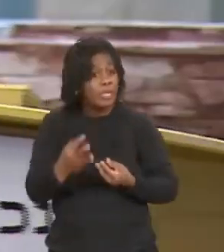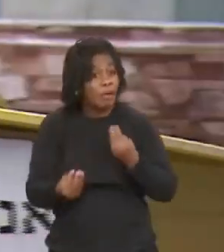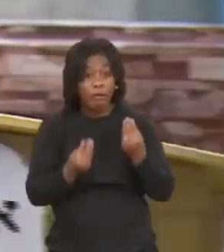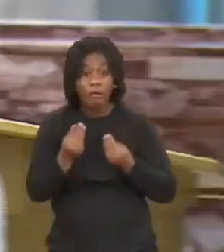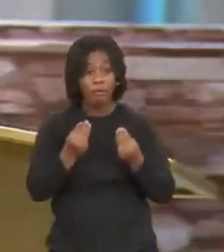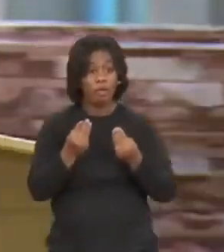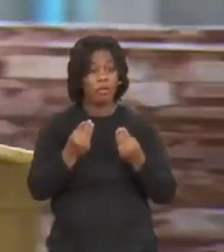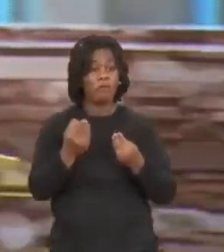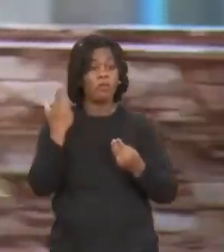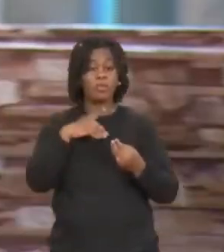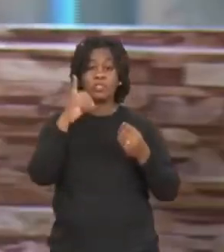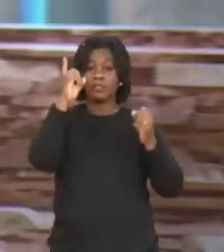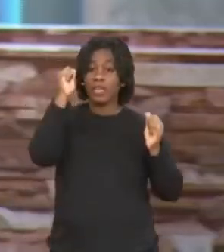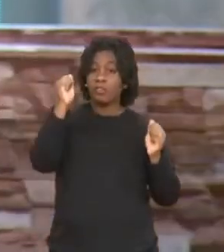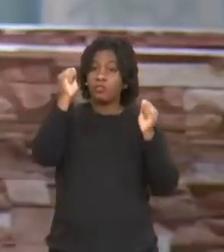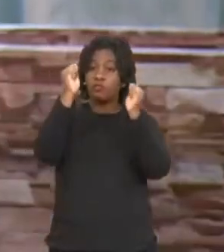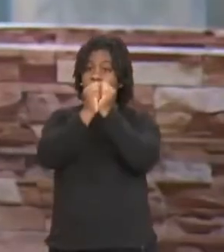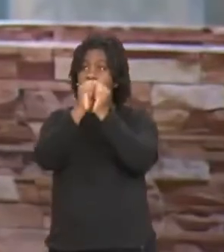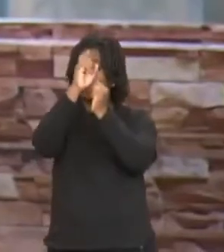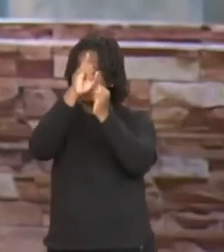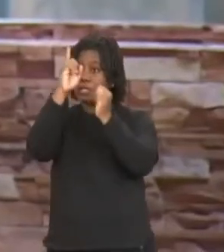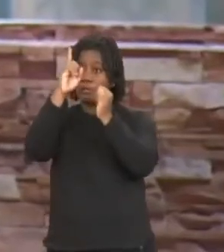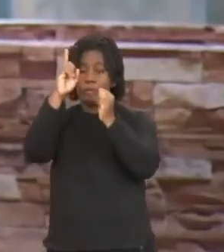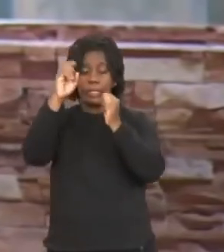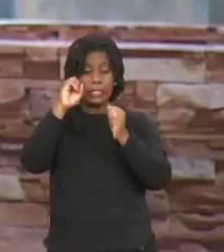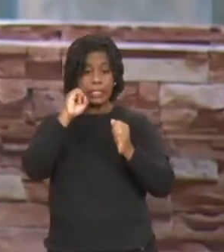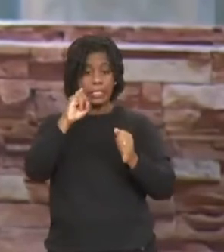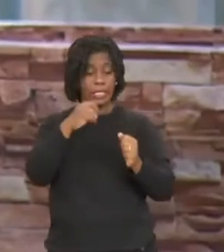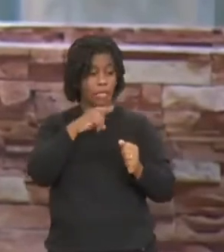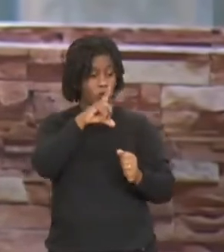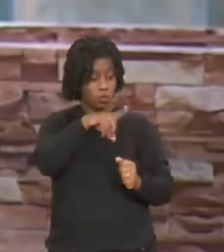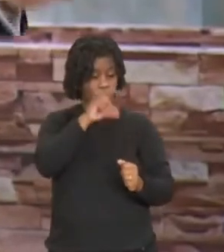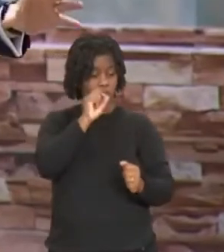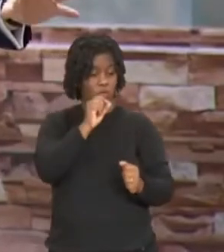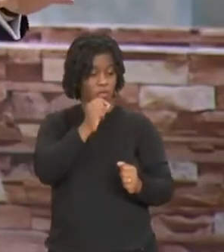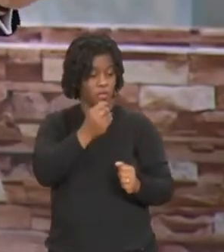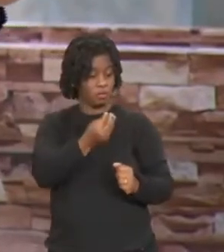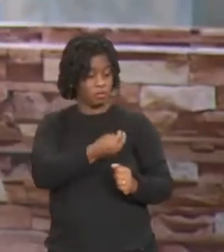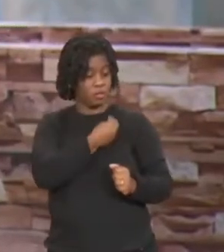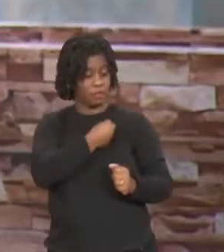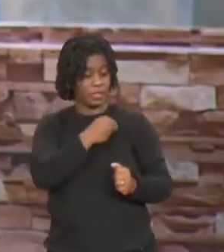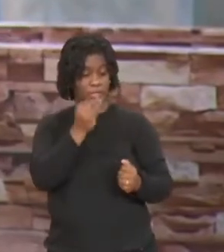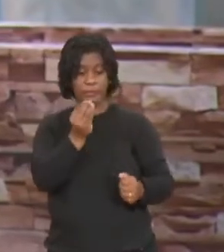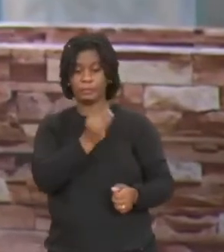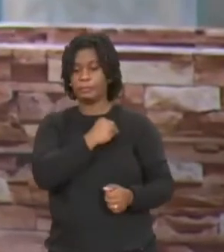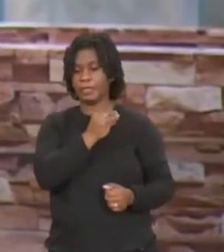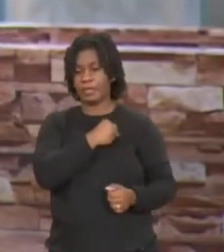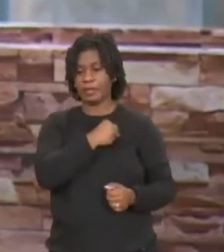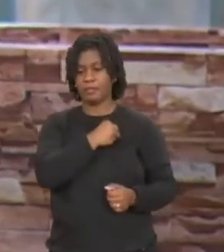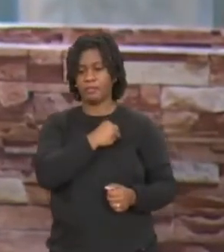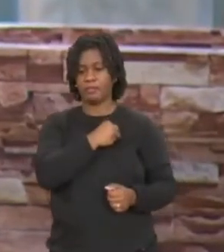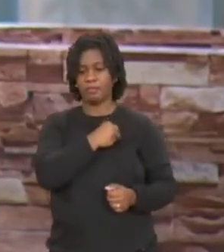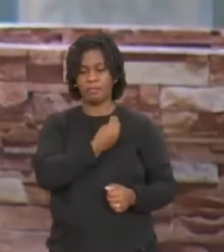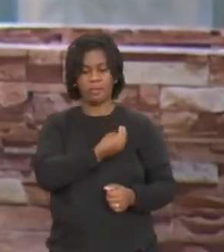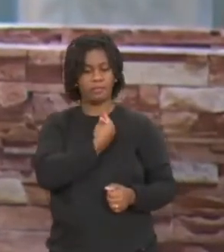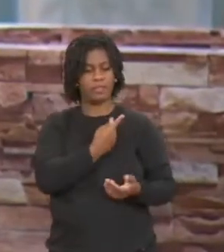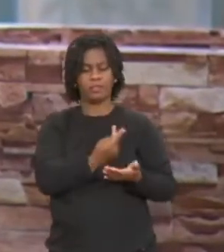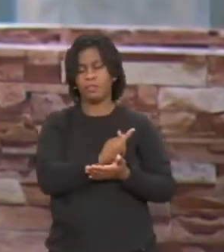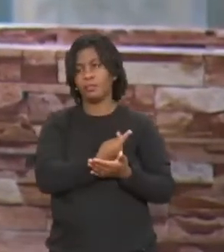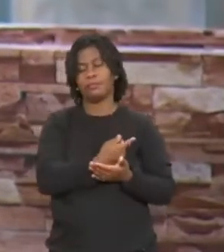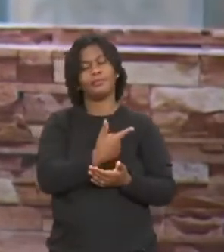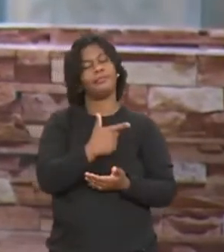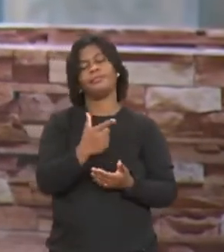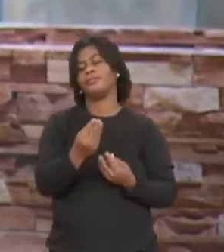conseguir me aproximar de Deus se eu estou escolhendo viver uma vida no pecado, viver uma vida no erro? Não tem